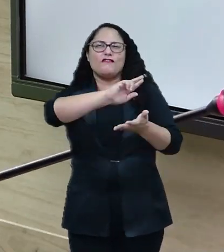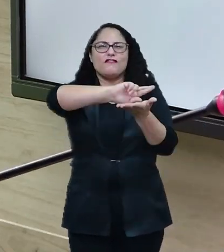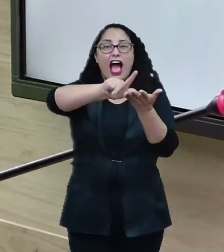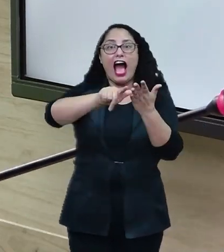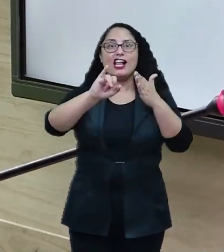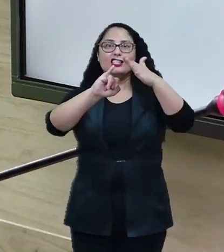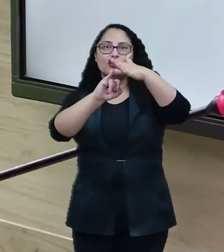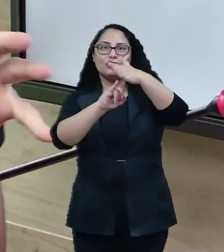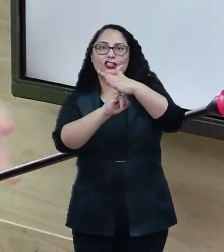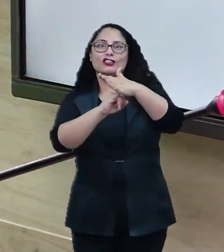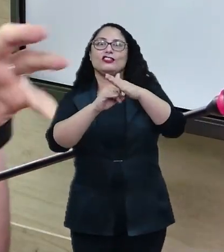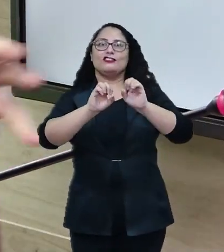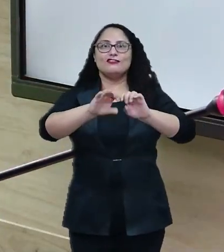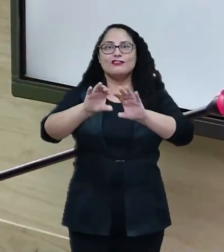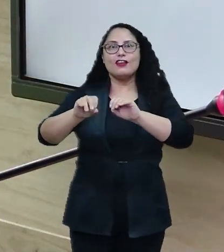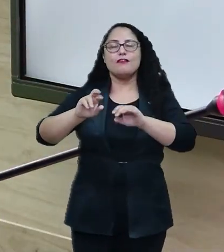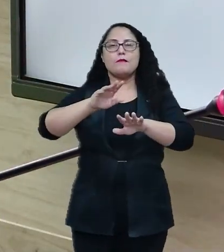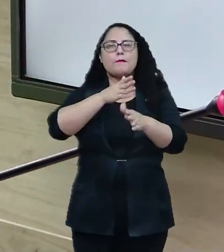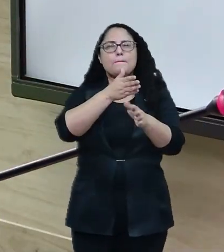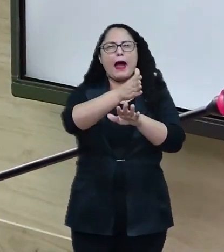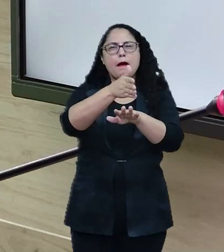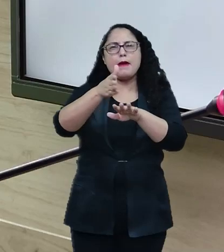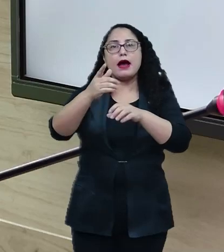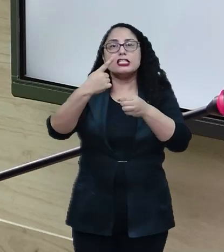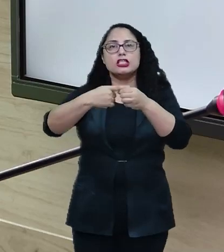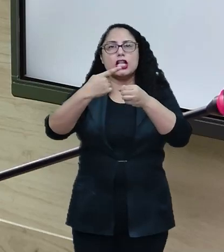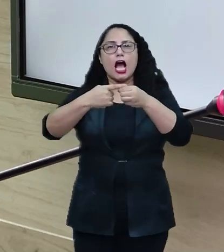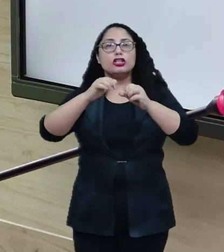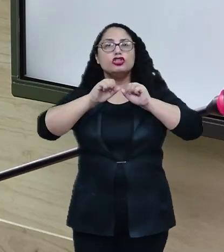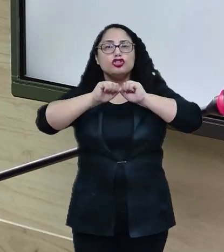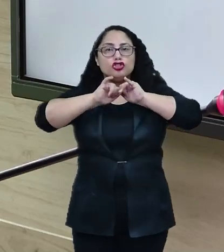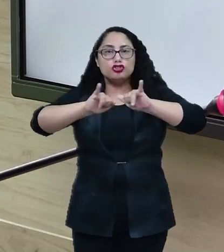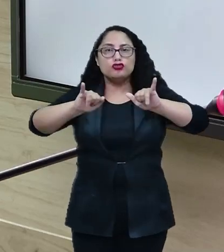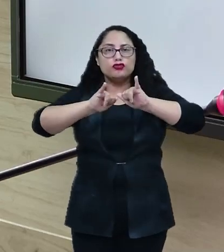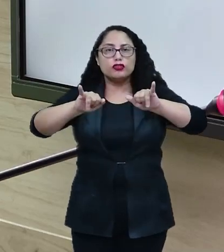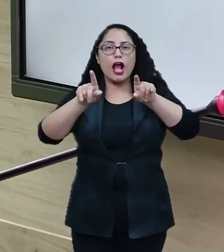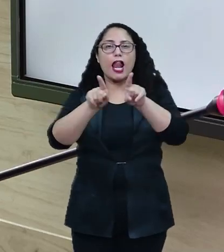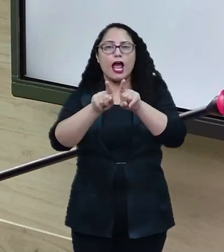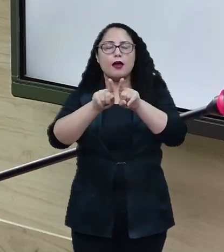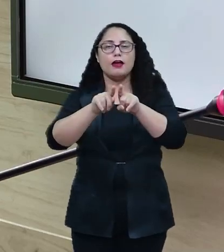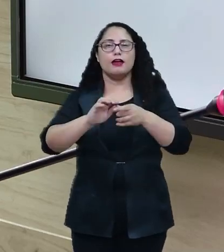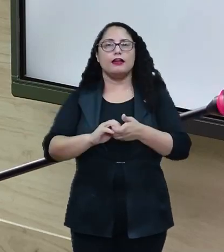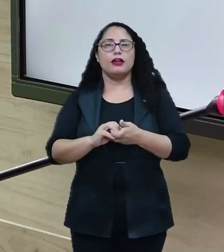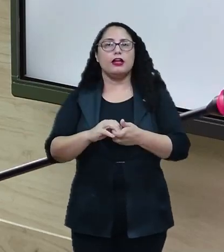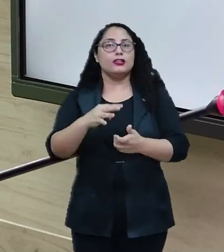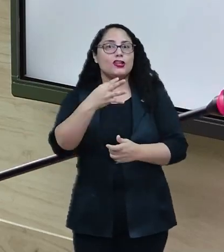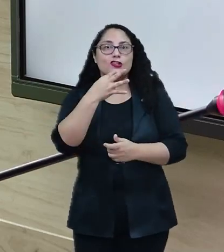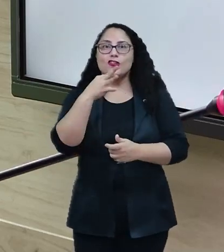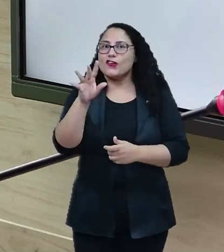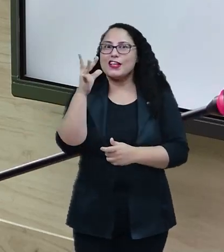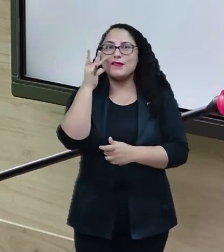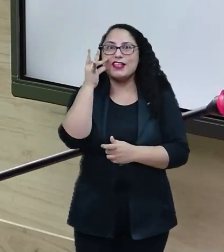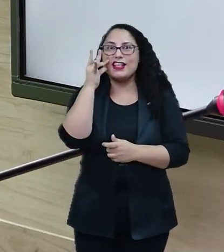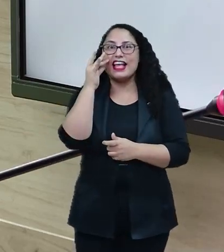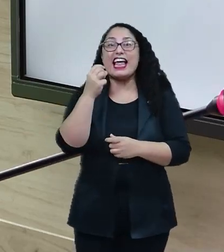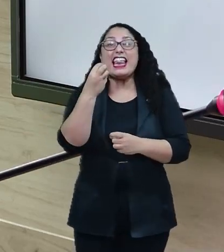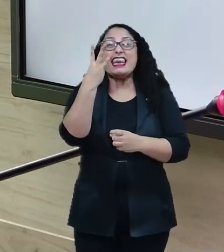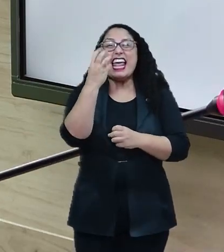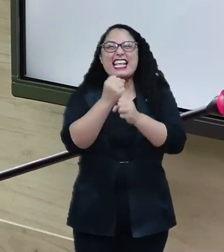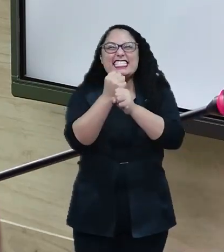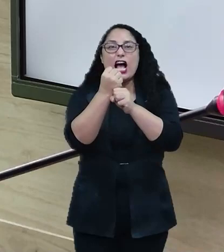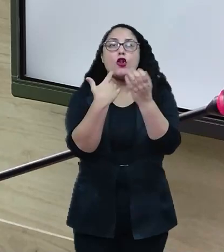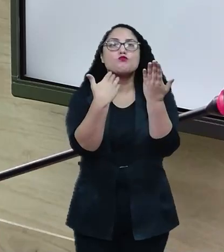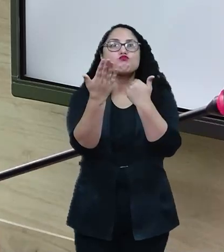de ensino ficam passando por várias cidades do Brasil para divulgar. E a gente não se conhecia pessoalmente. A gente fazia quase 3 anos que a gente